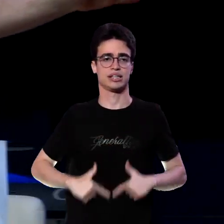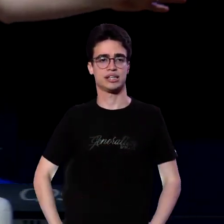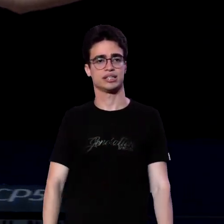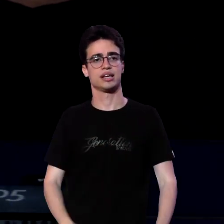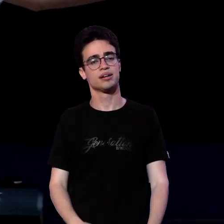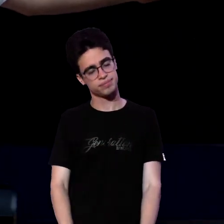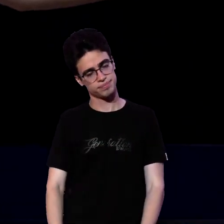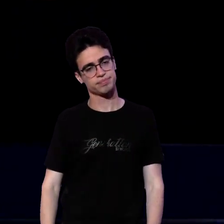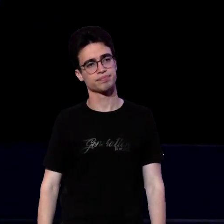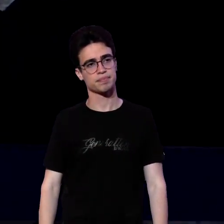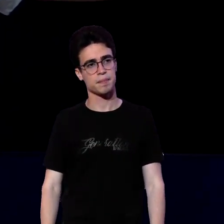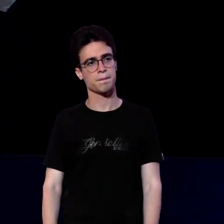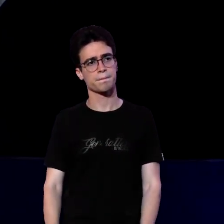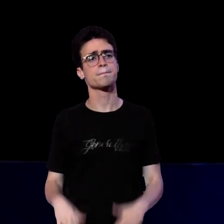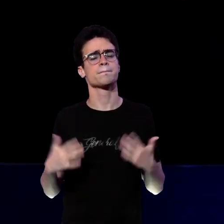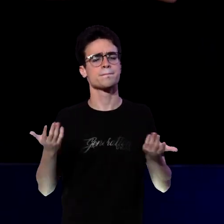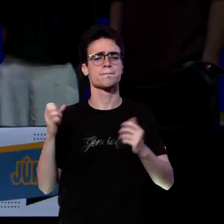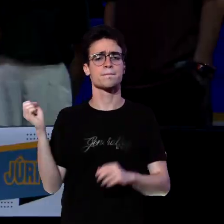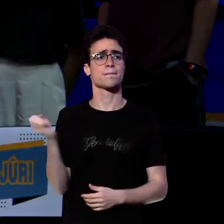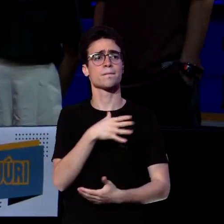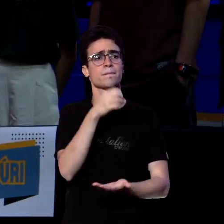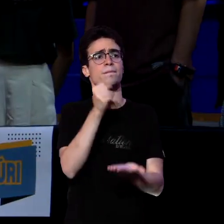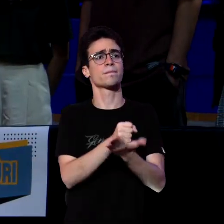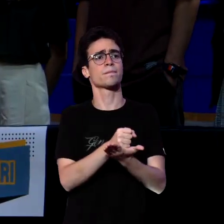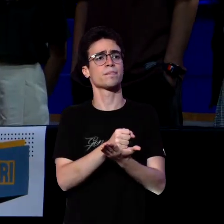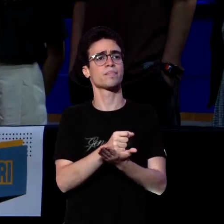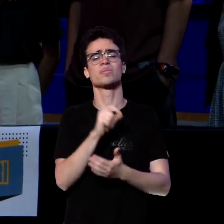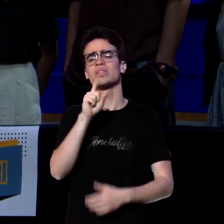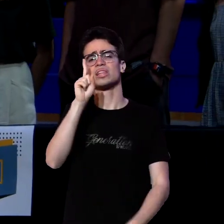E no Novo Testamento, quem que é o júri?